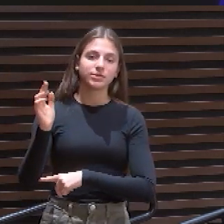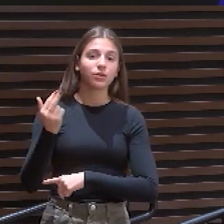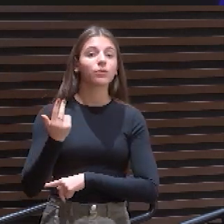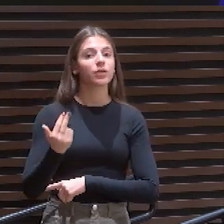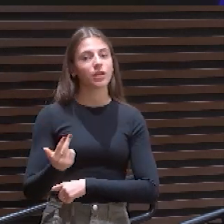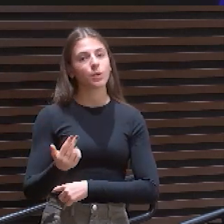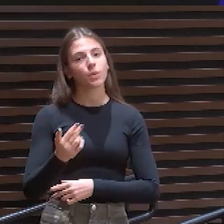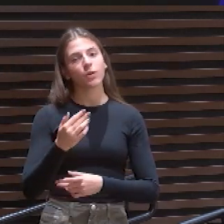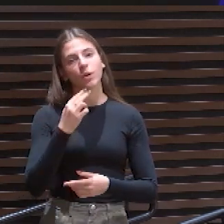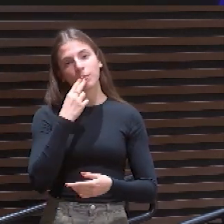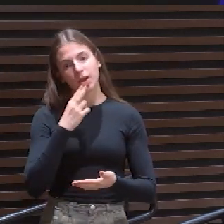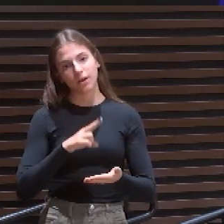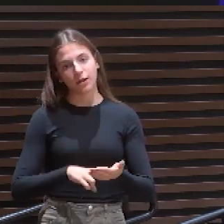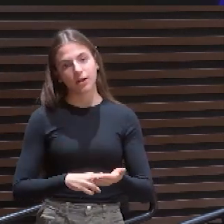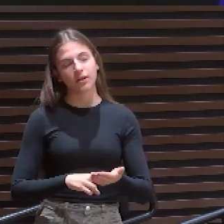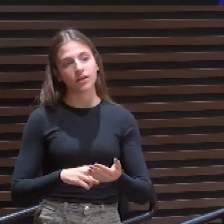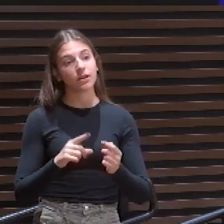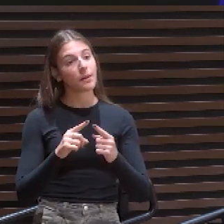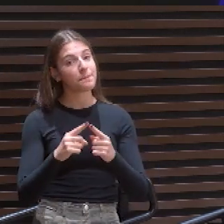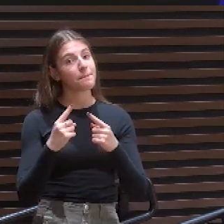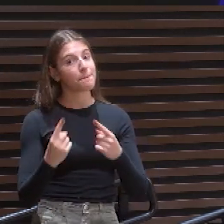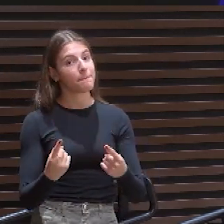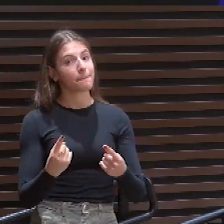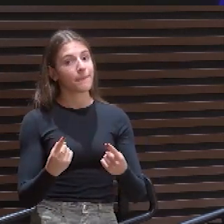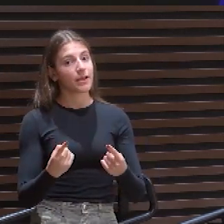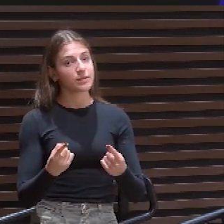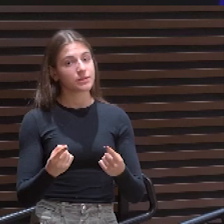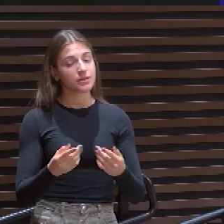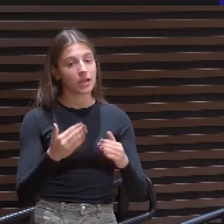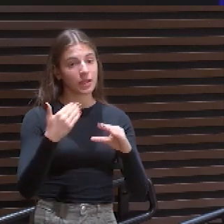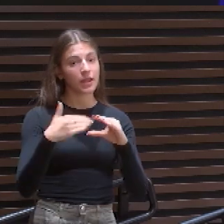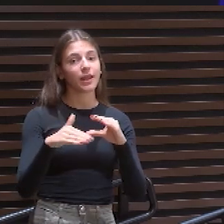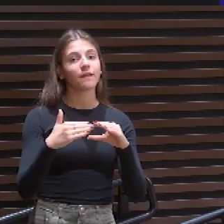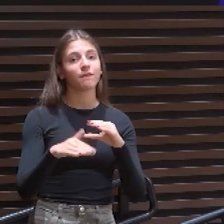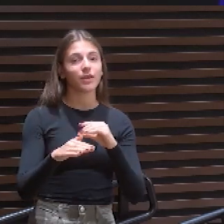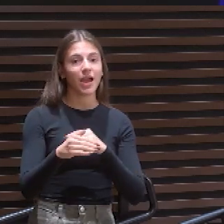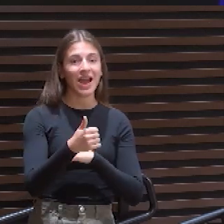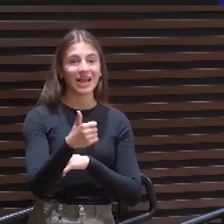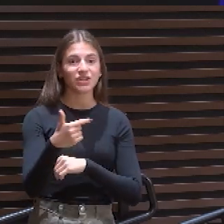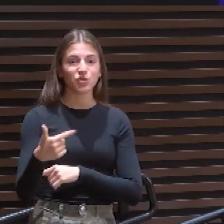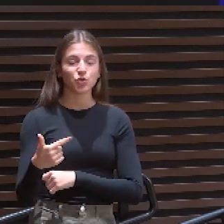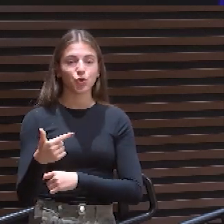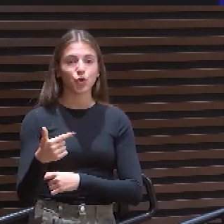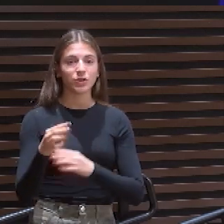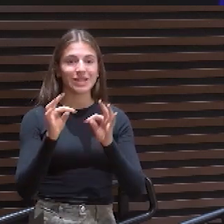carta, mas ele dirige as 12 tribos da dispersão.